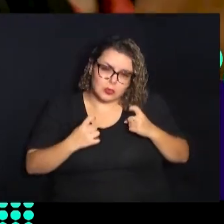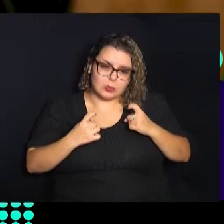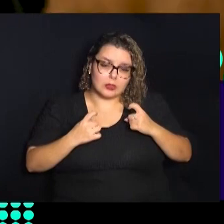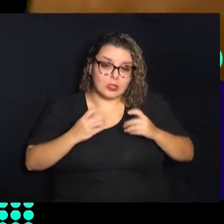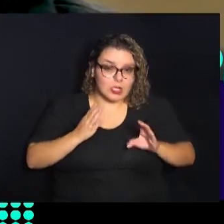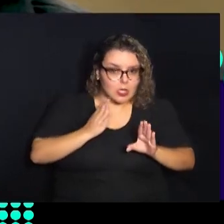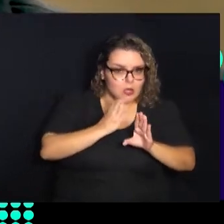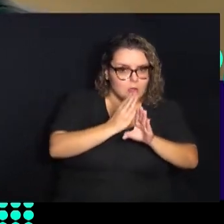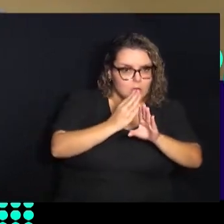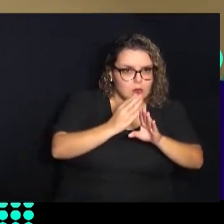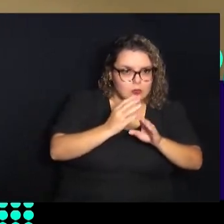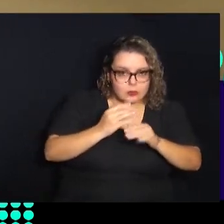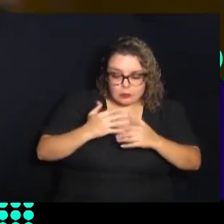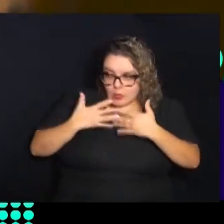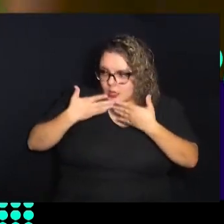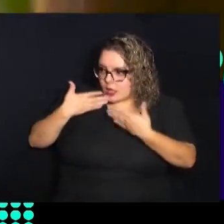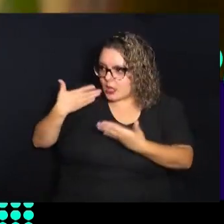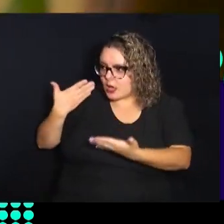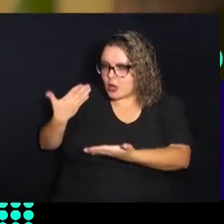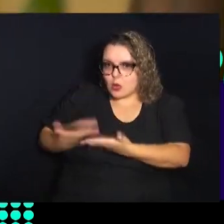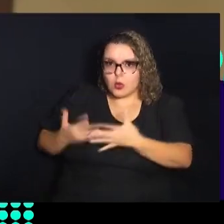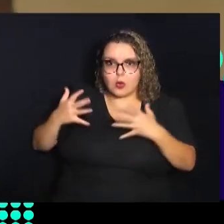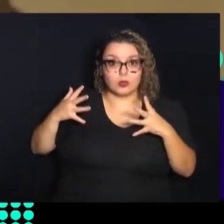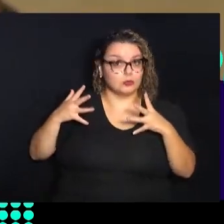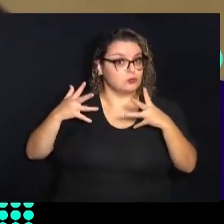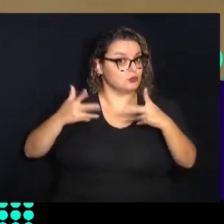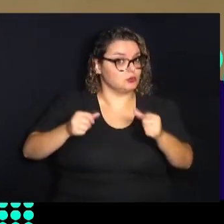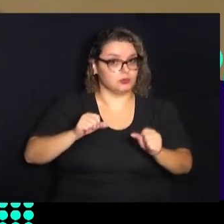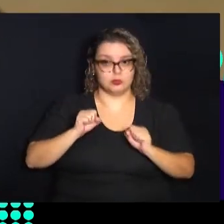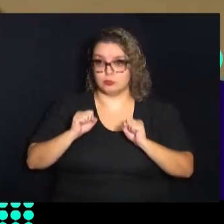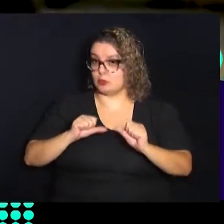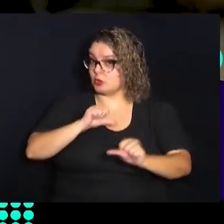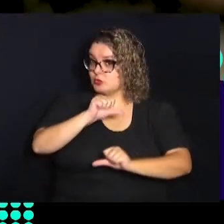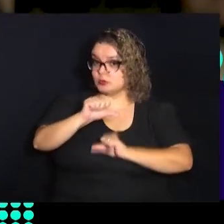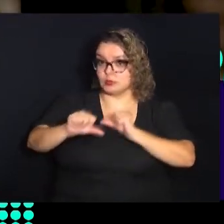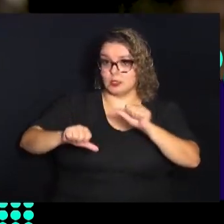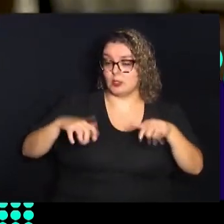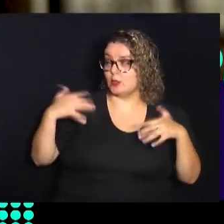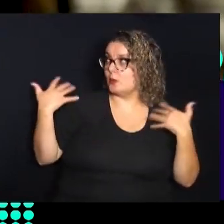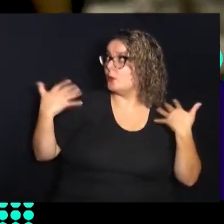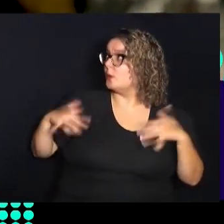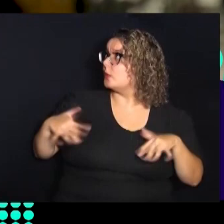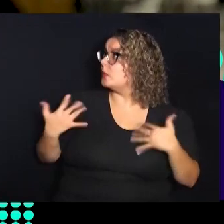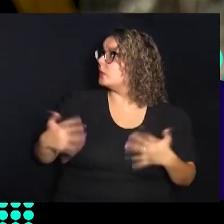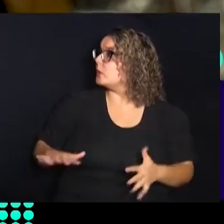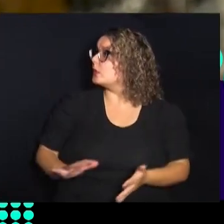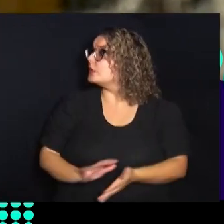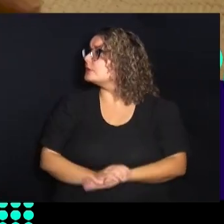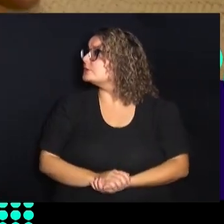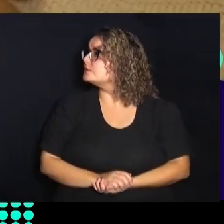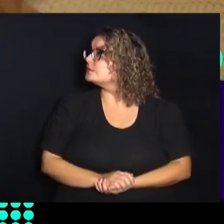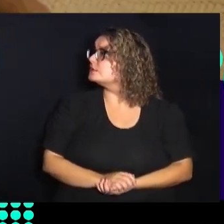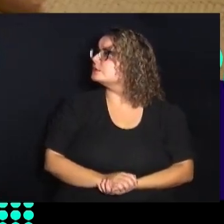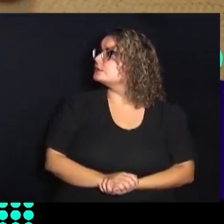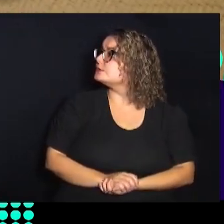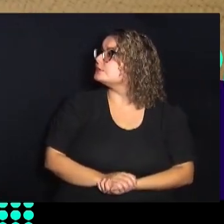lágrimas, encontros e revelações, tudo pode mudar.